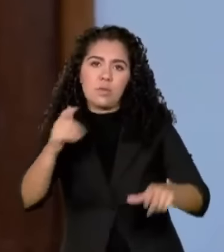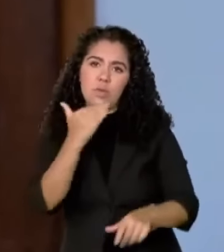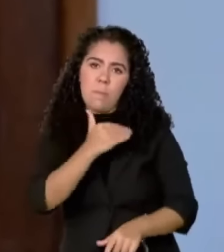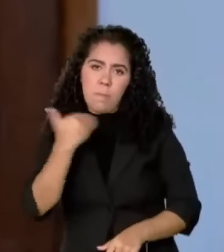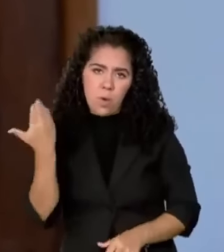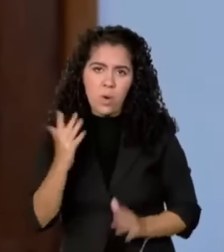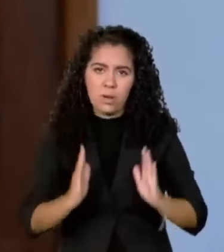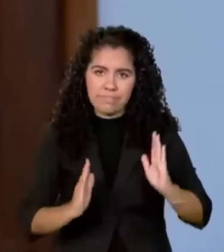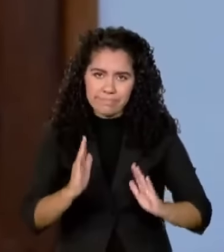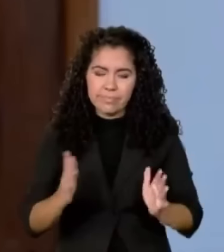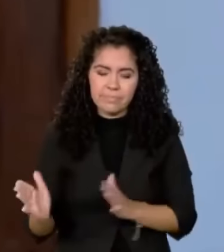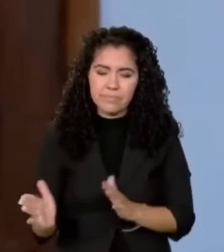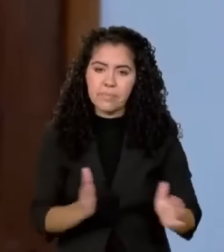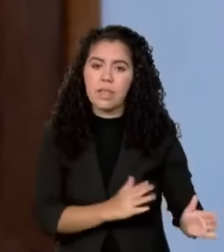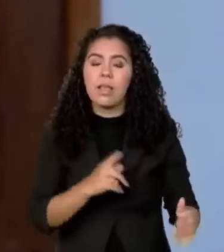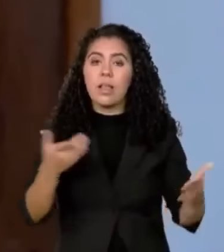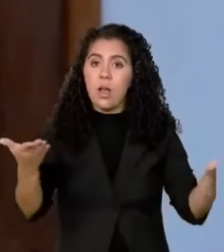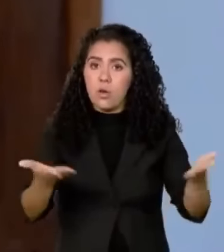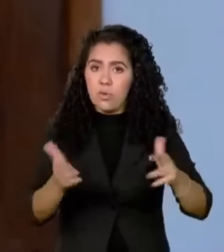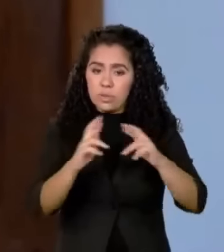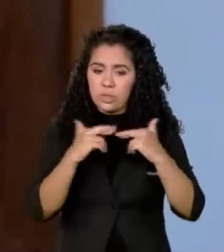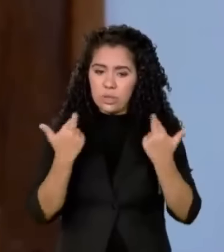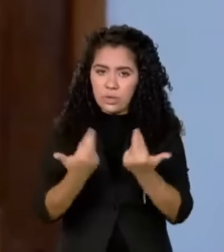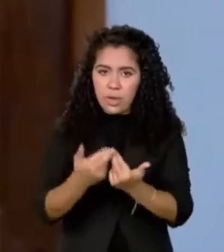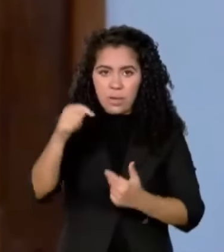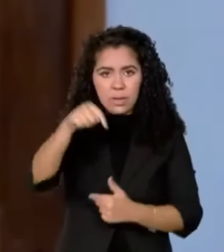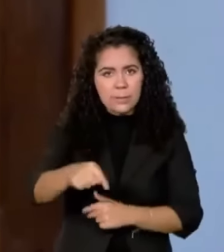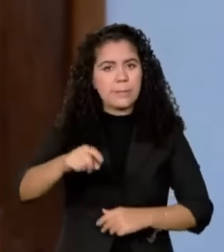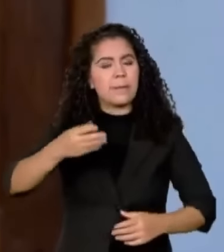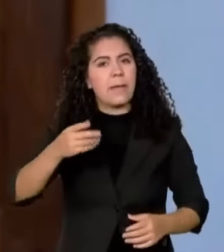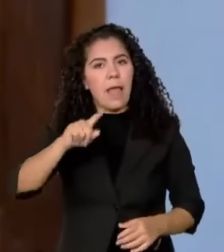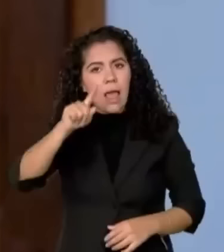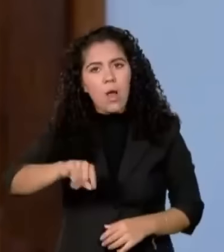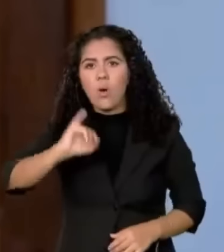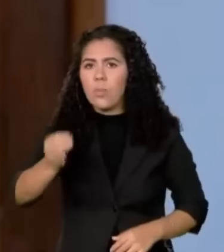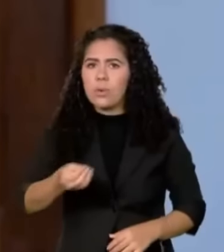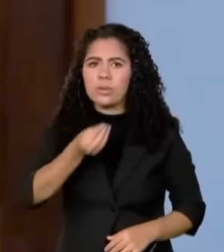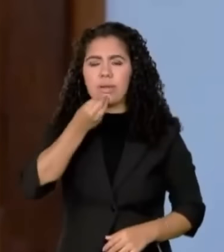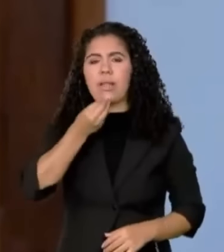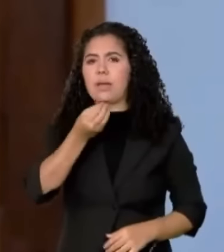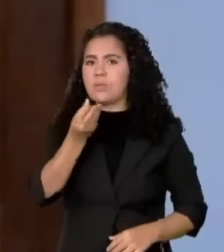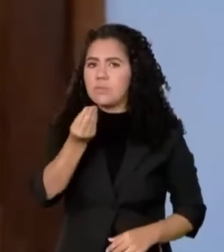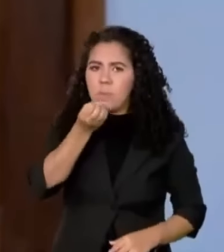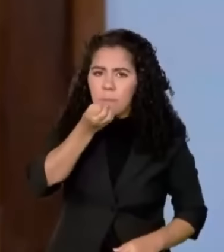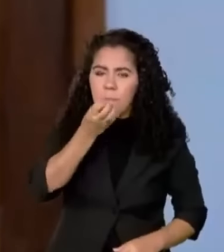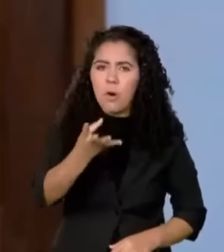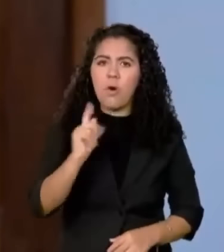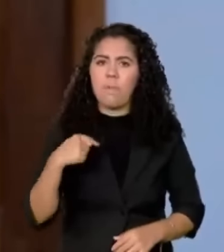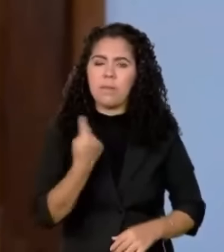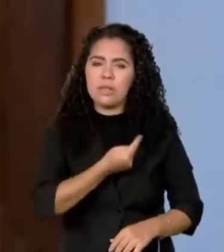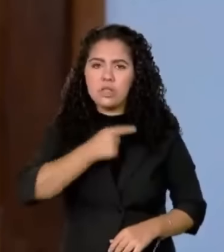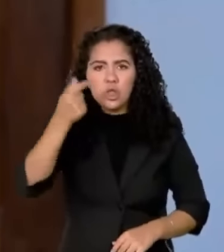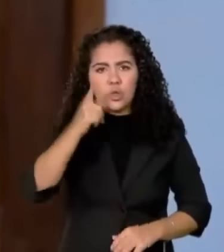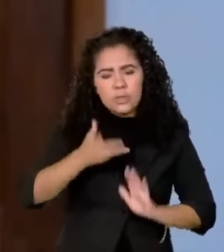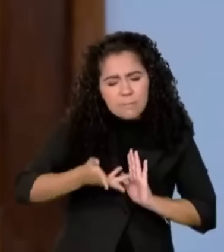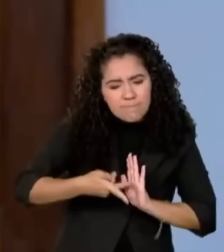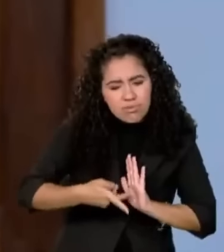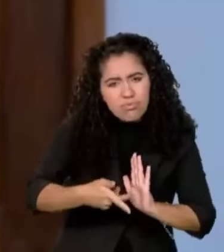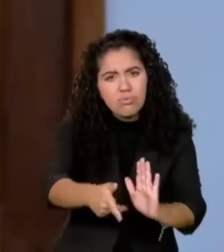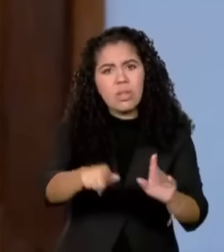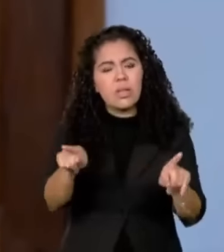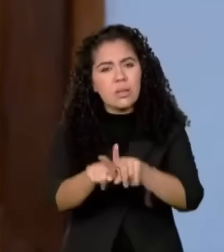A nossa reunião aqui, presidente, muito proveitosa no sentido de botar toda a velocidade, todo o